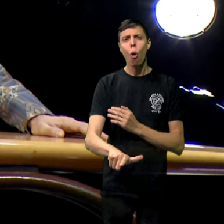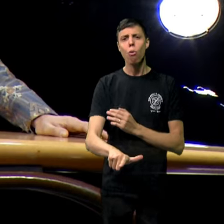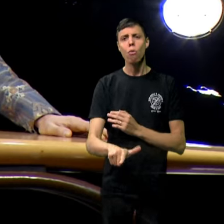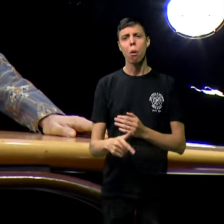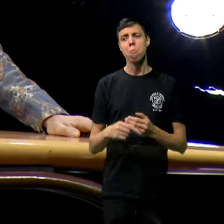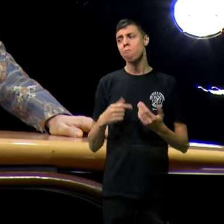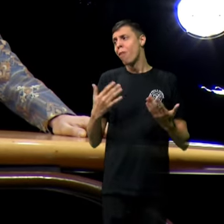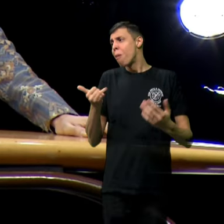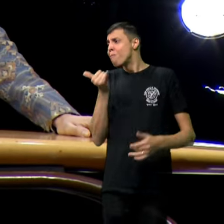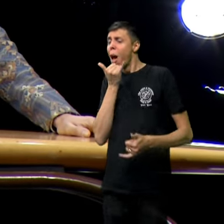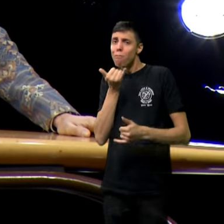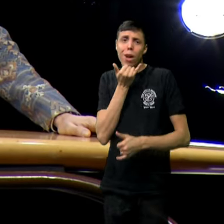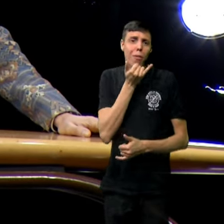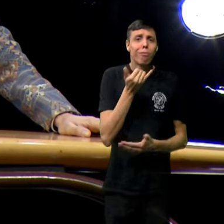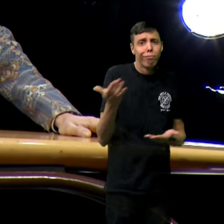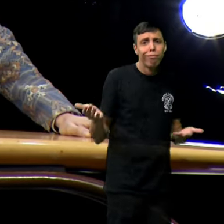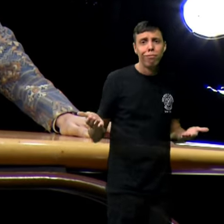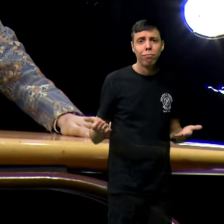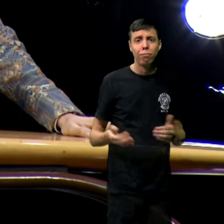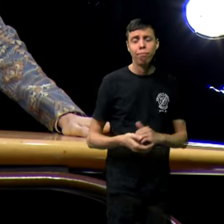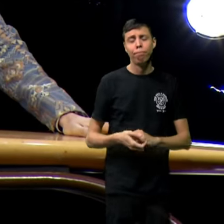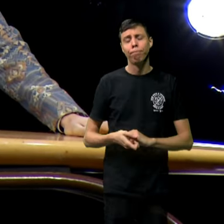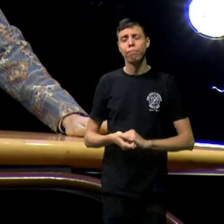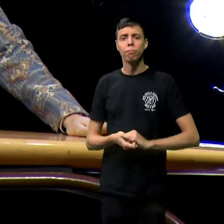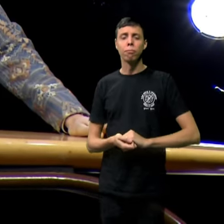me perdoem, tá bom?